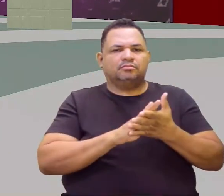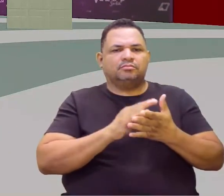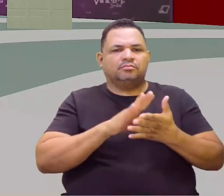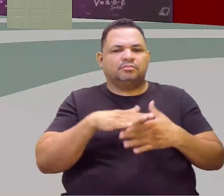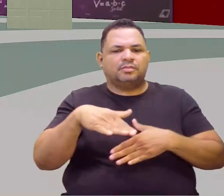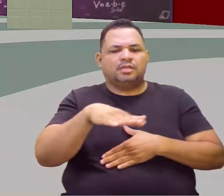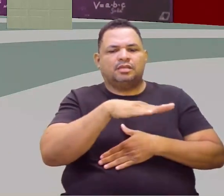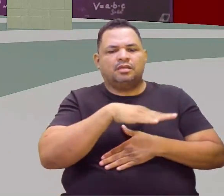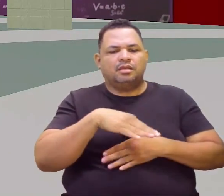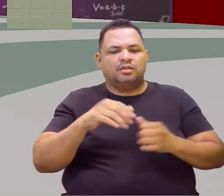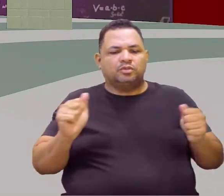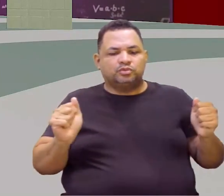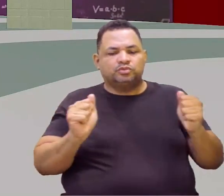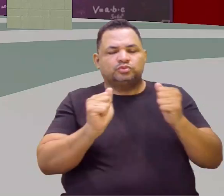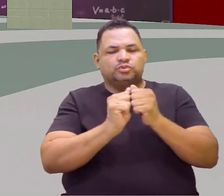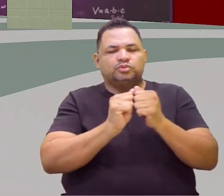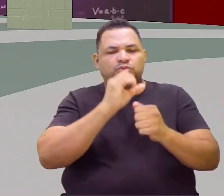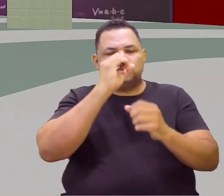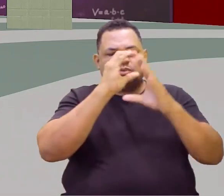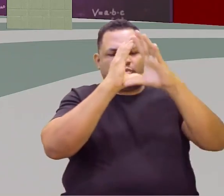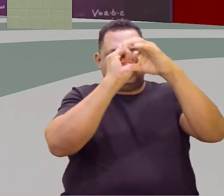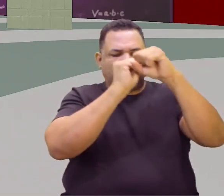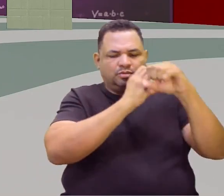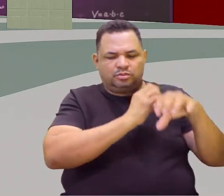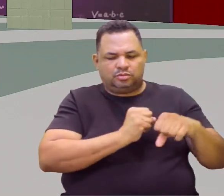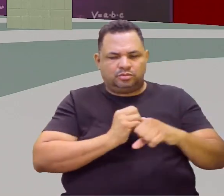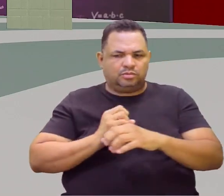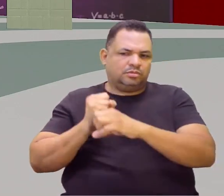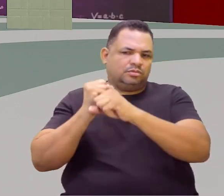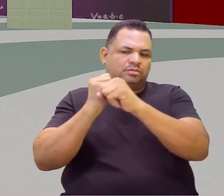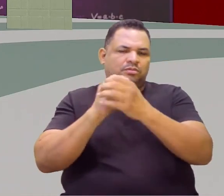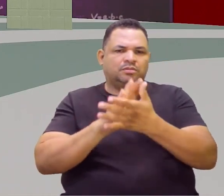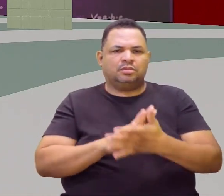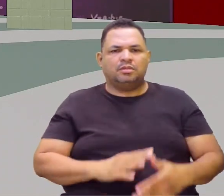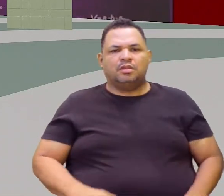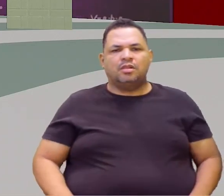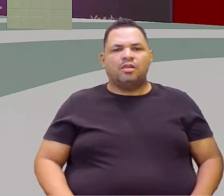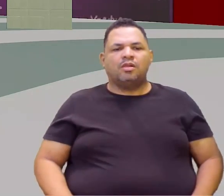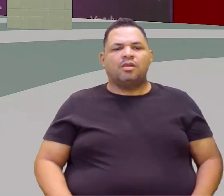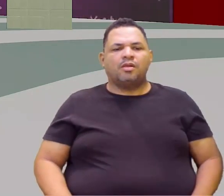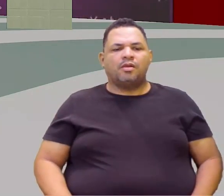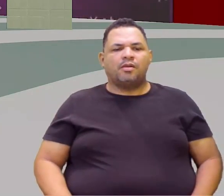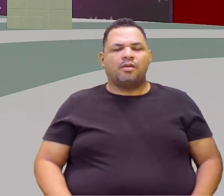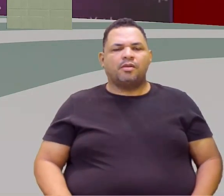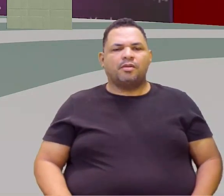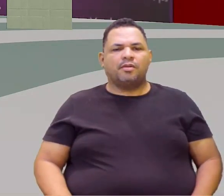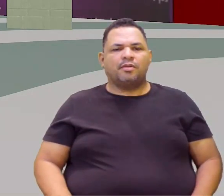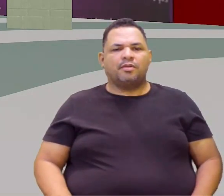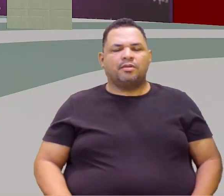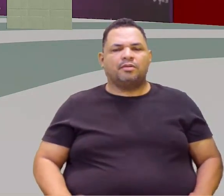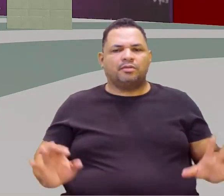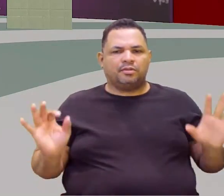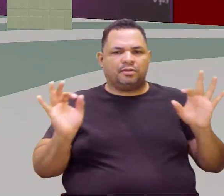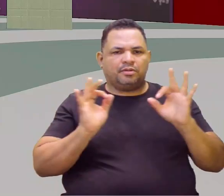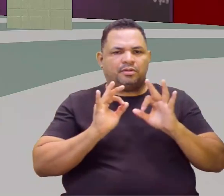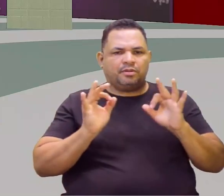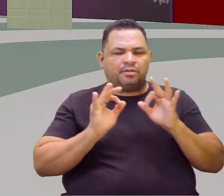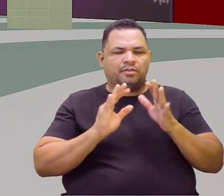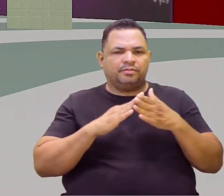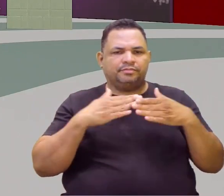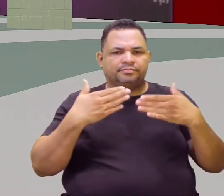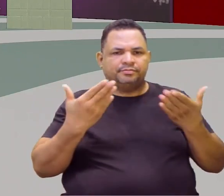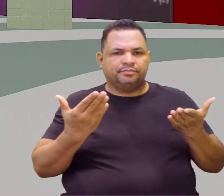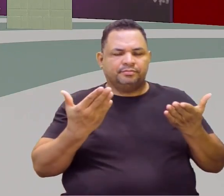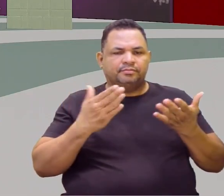com perímetro, porque a gente já viu que anda junto, né? Perímetro é contorno, cálculo de área é superfície, Perfeito. né? Então, com